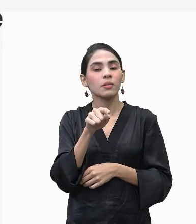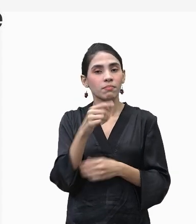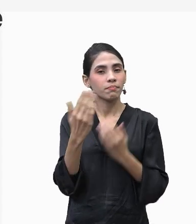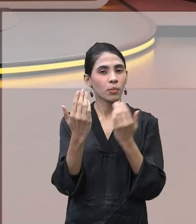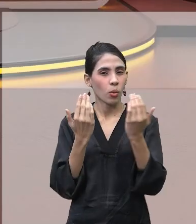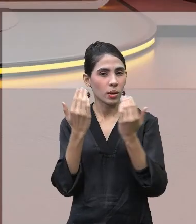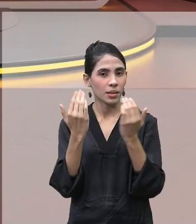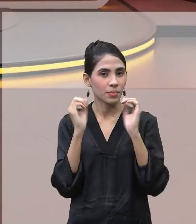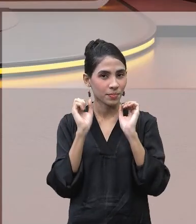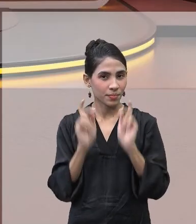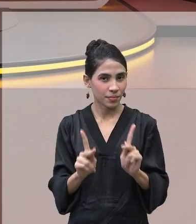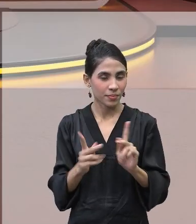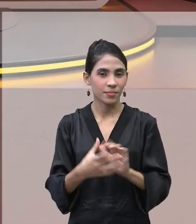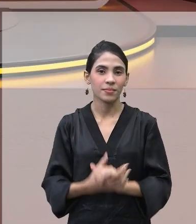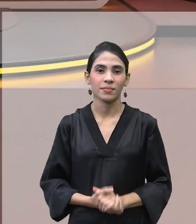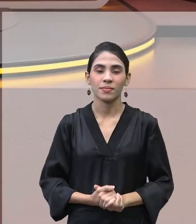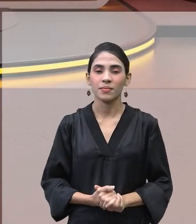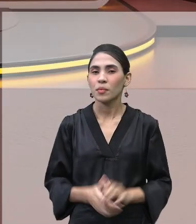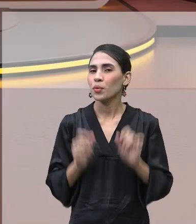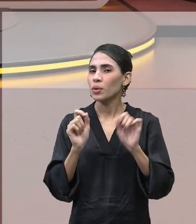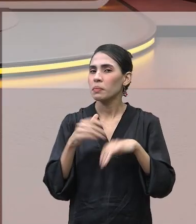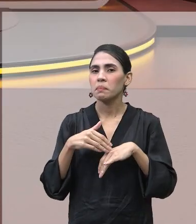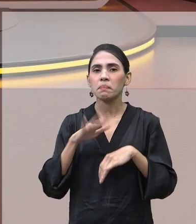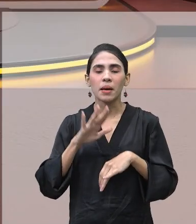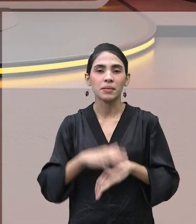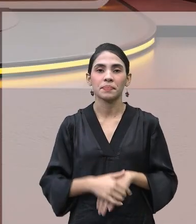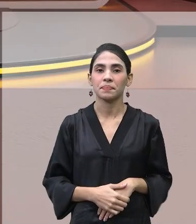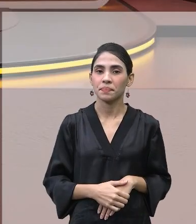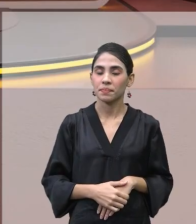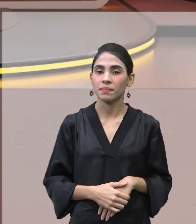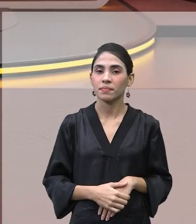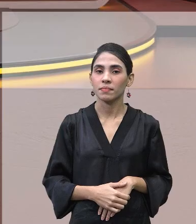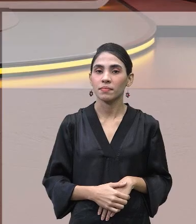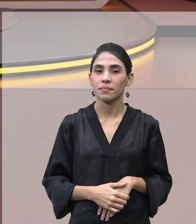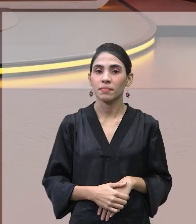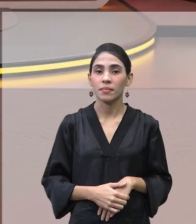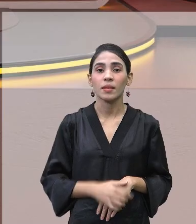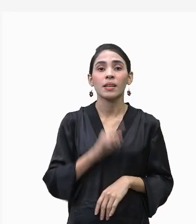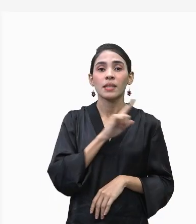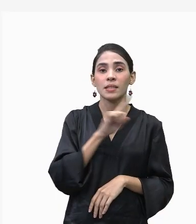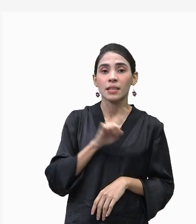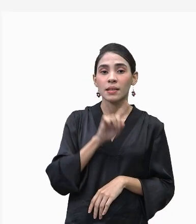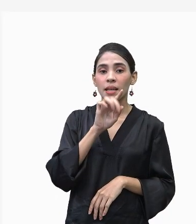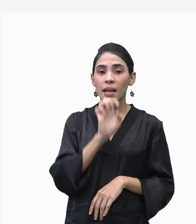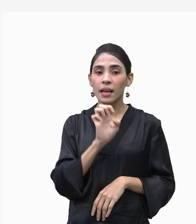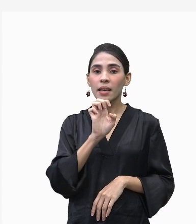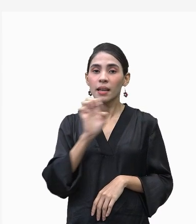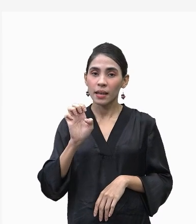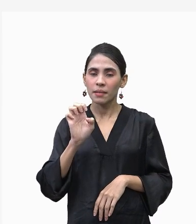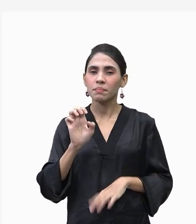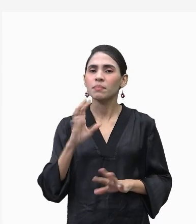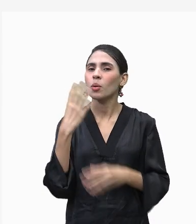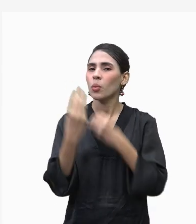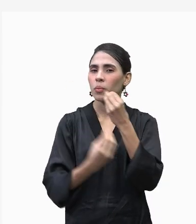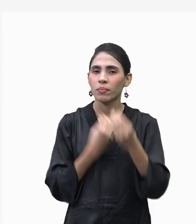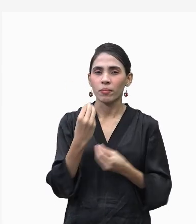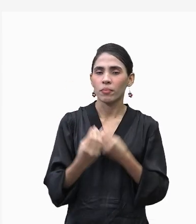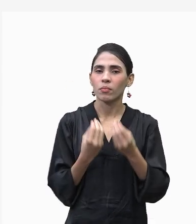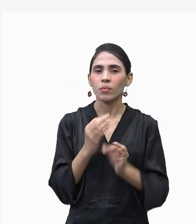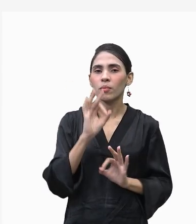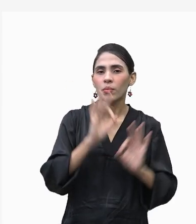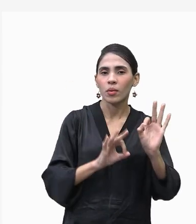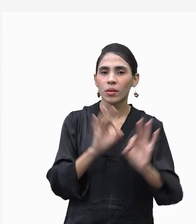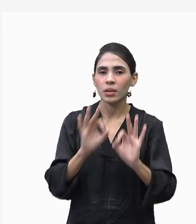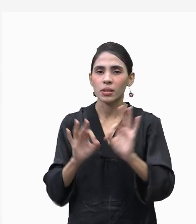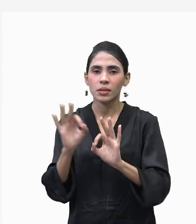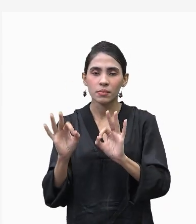associação, tá bom? O que mais que a gente pode ver sobre o ZEE? Como que se elabora, então, o